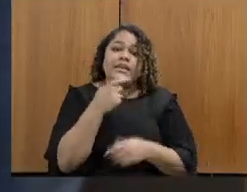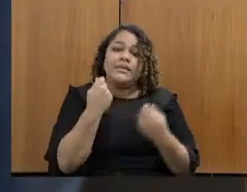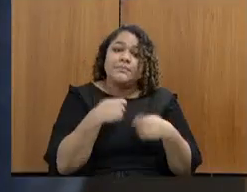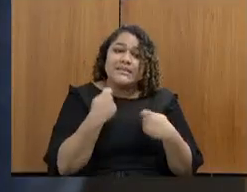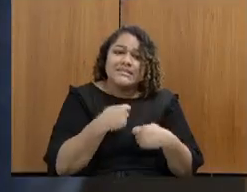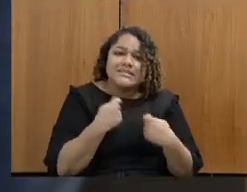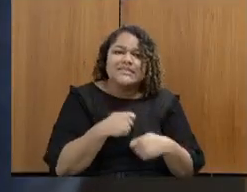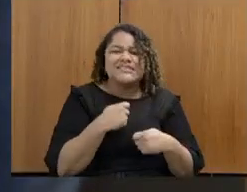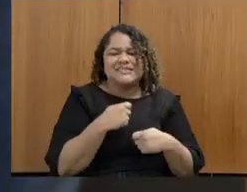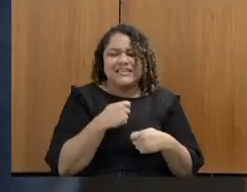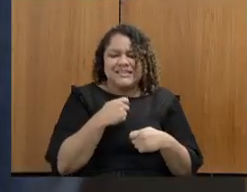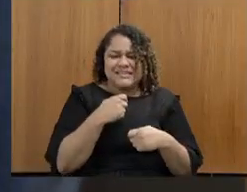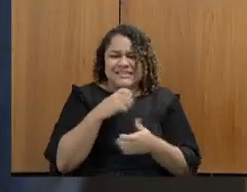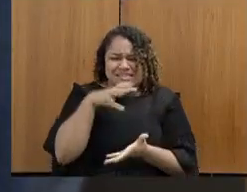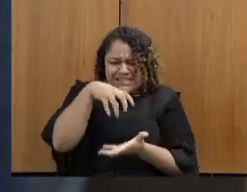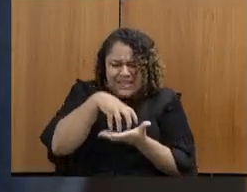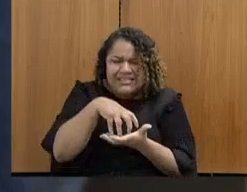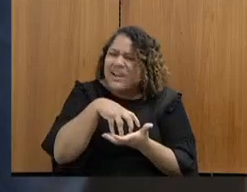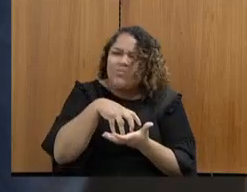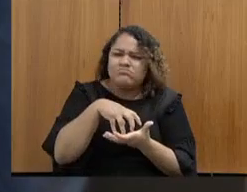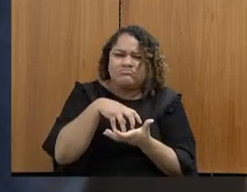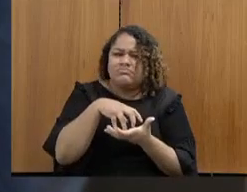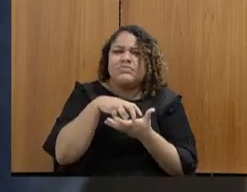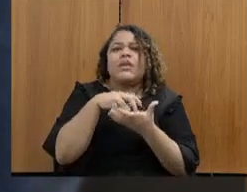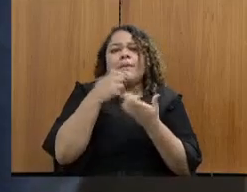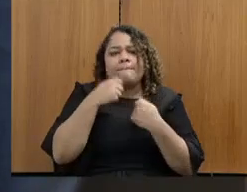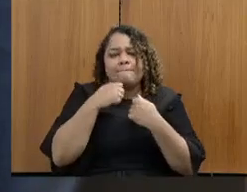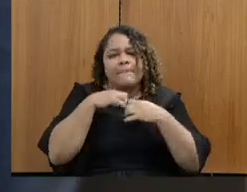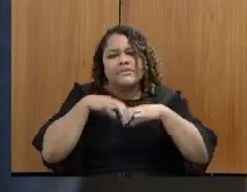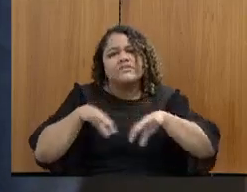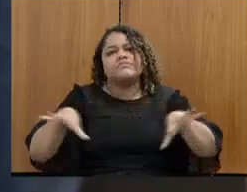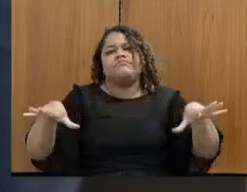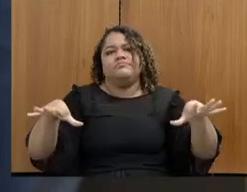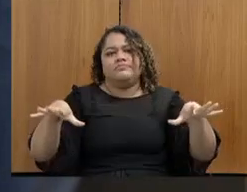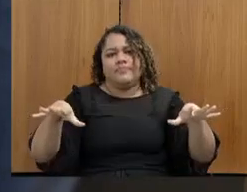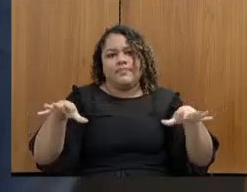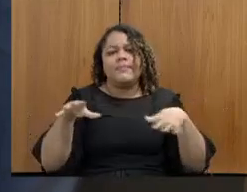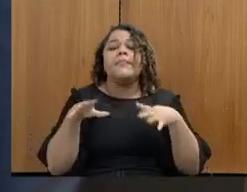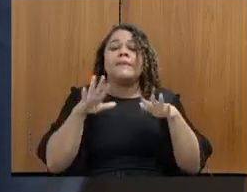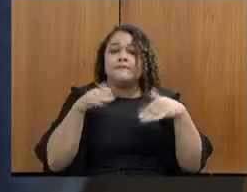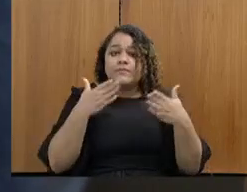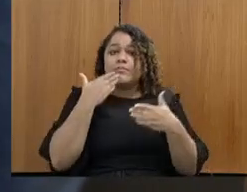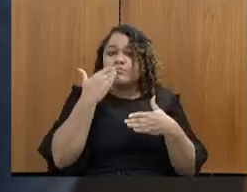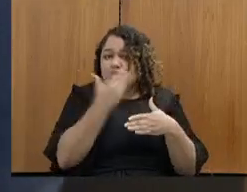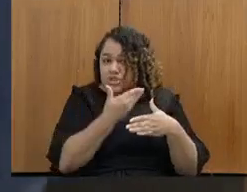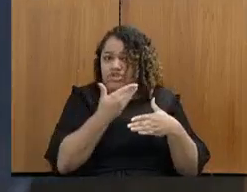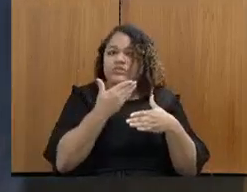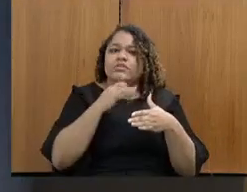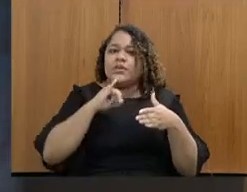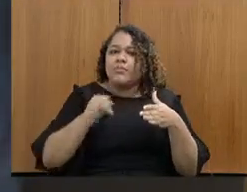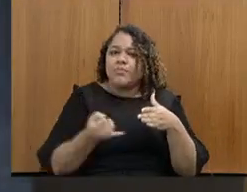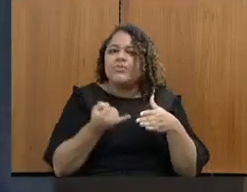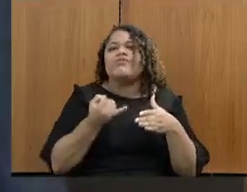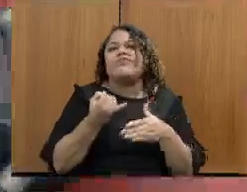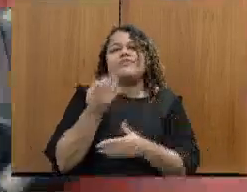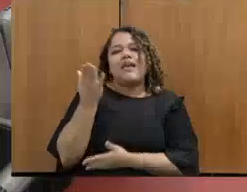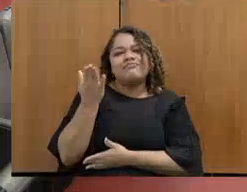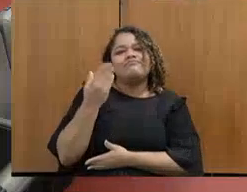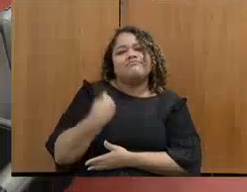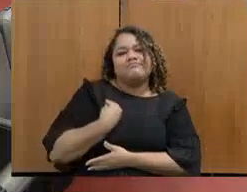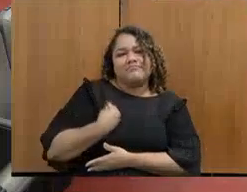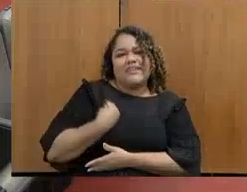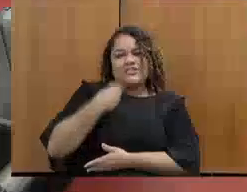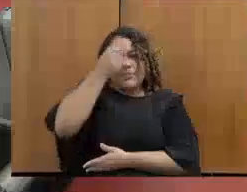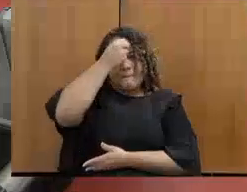descentralizado como nós já fizemos um pedido da senhora e eu vou aproveitar aqui a presença do prefeito de Buritis Dr Kennedy